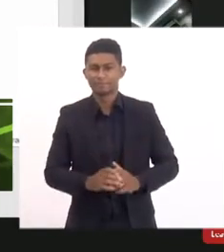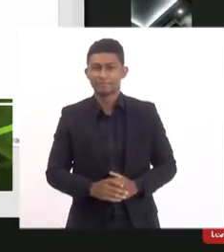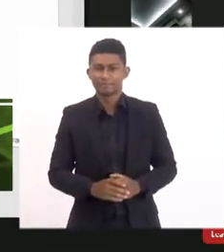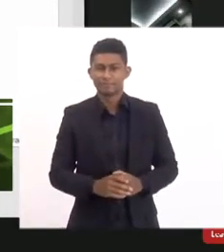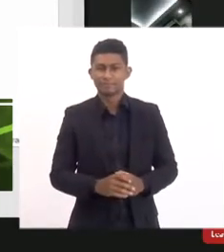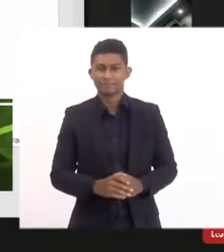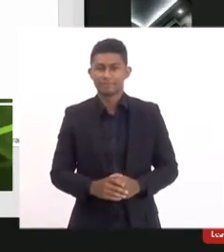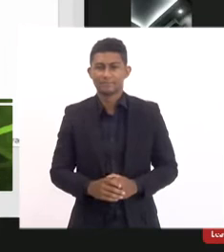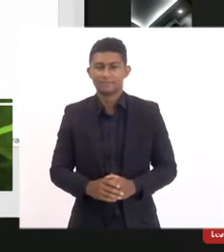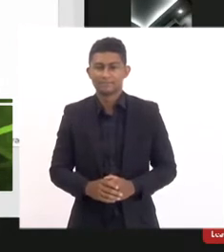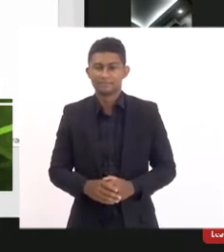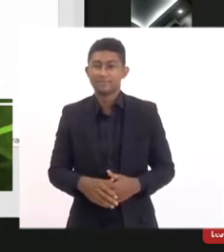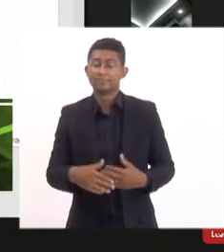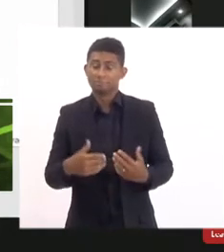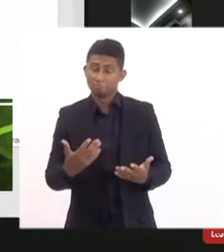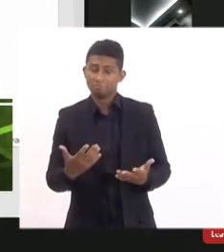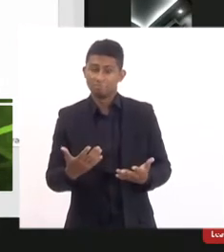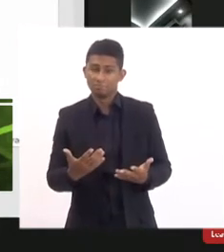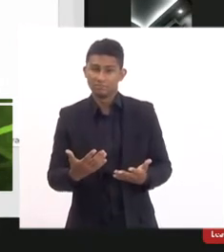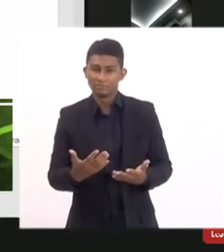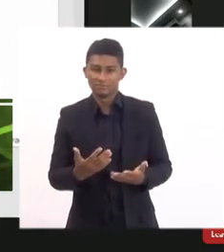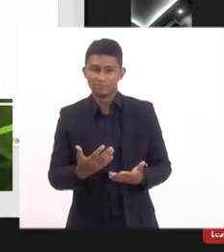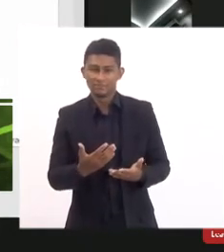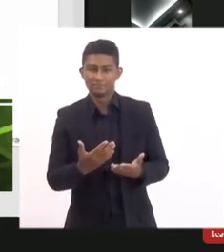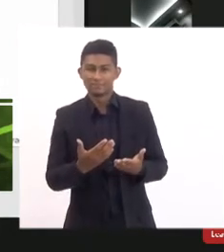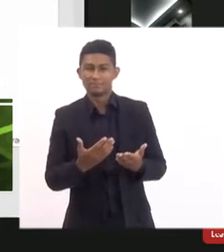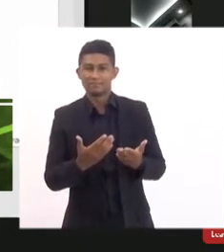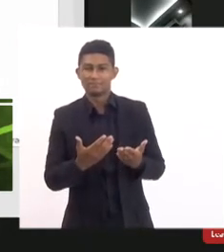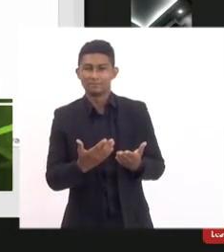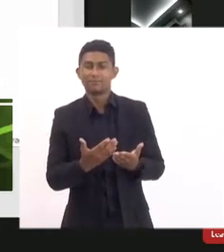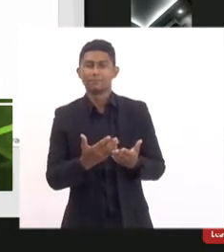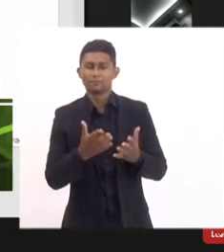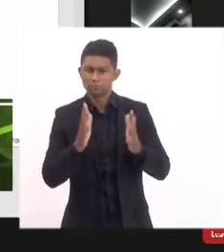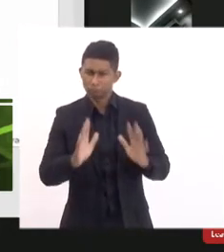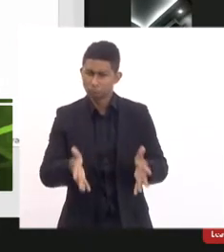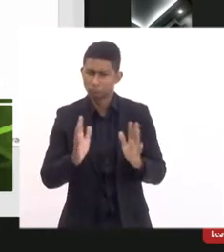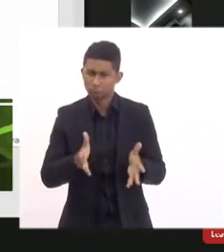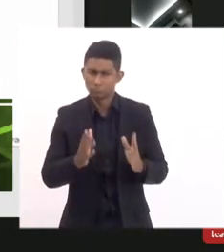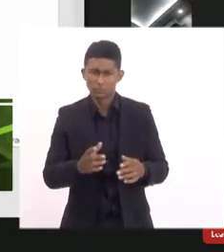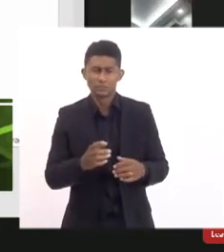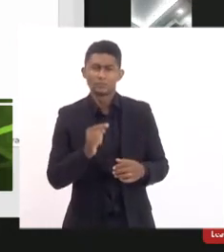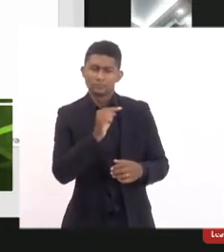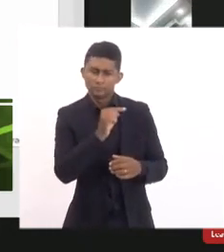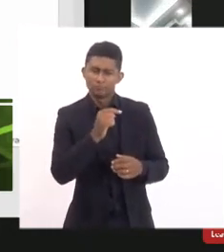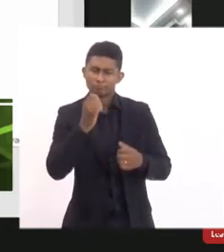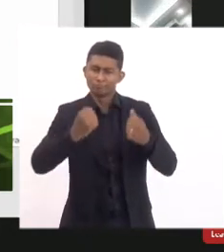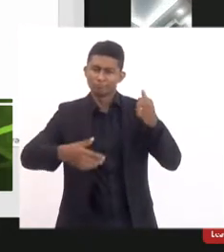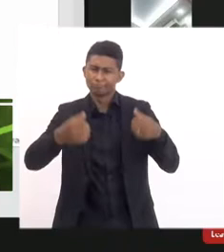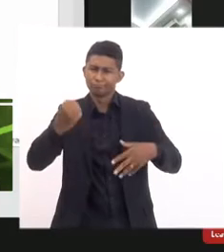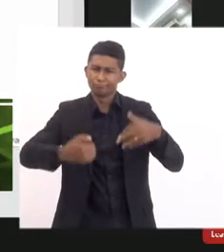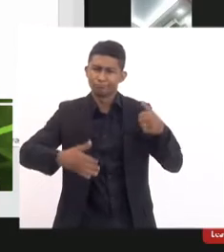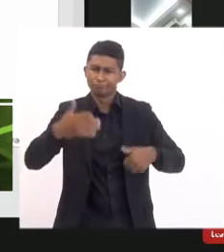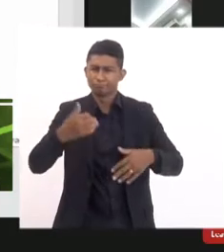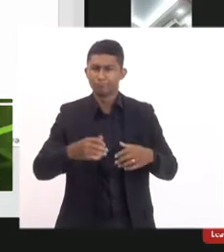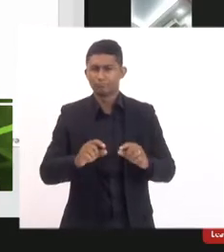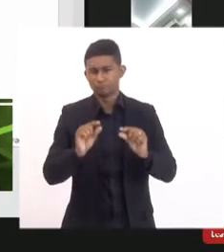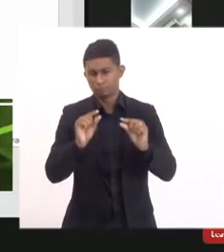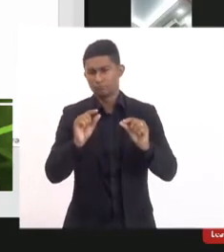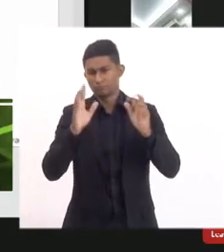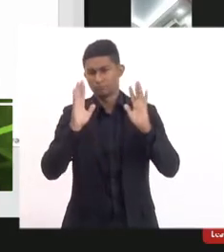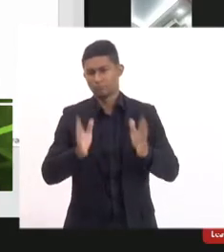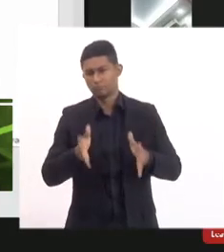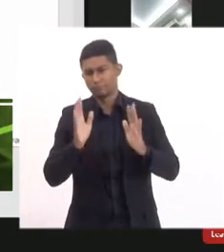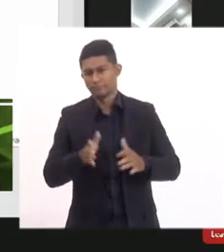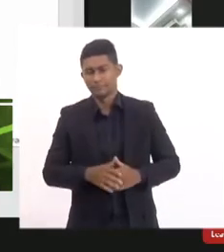que ele conversou antes com o secretário doutor Alexandre Kiepp, que já tinha dado mais ou menos um panorama, antecipado panorama.